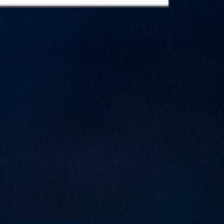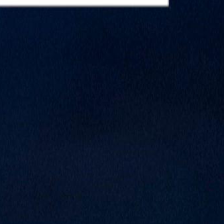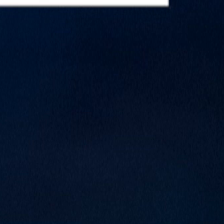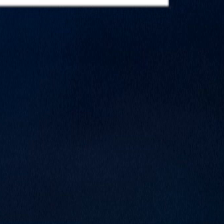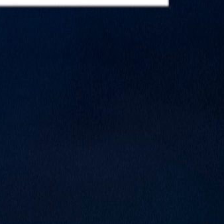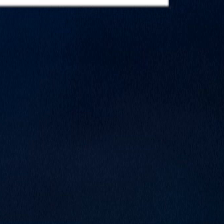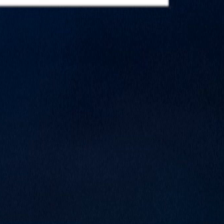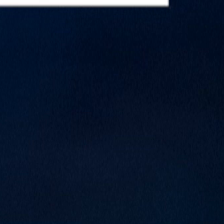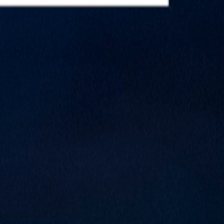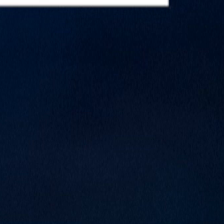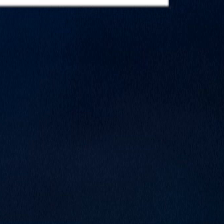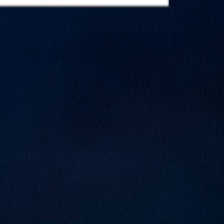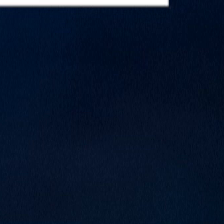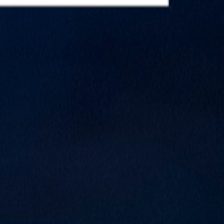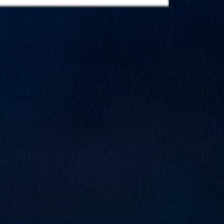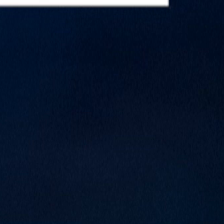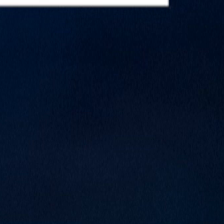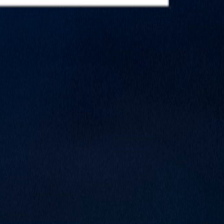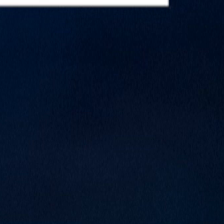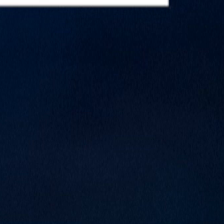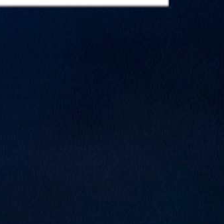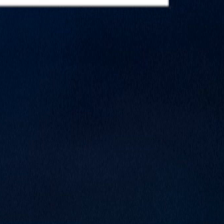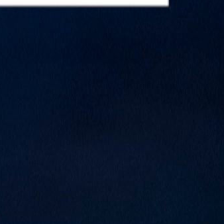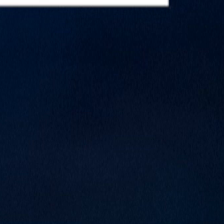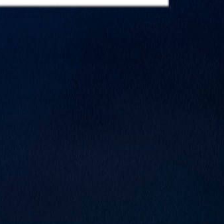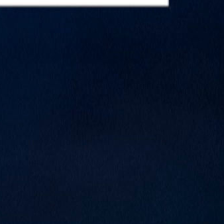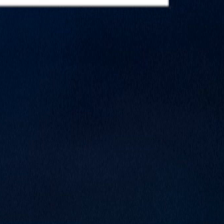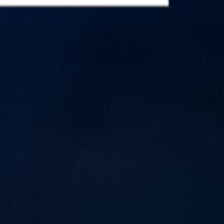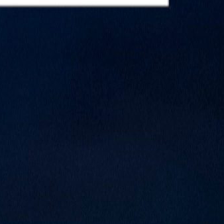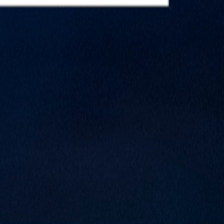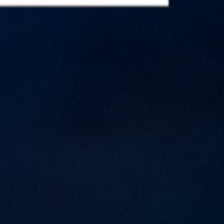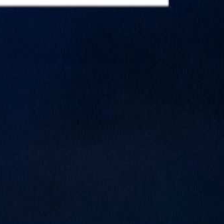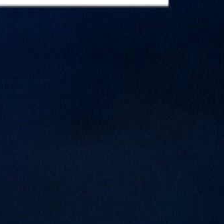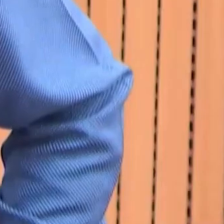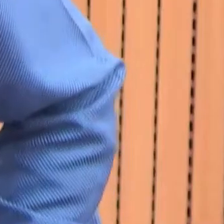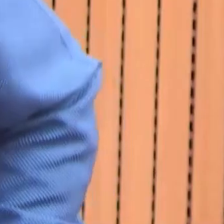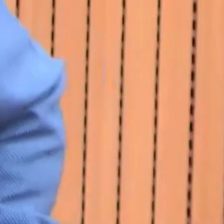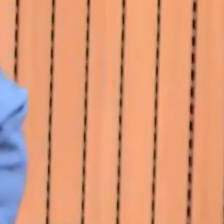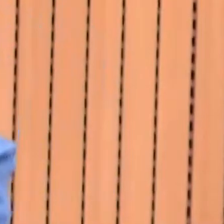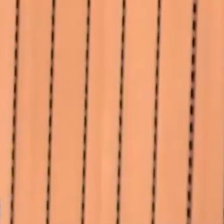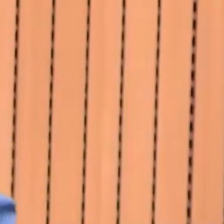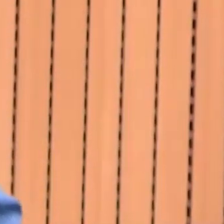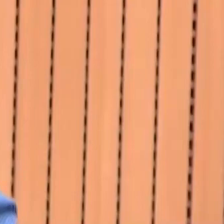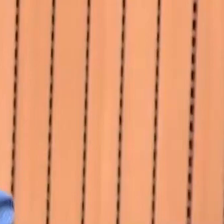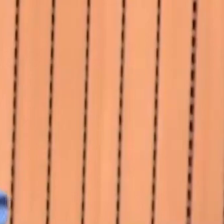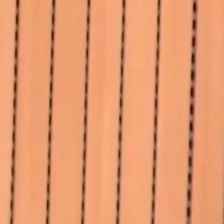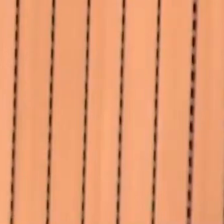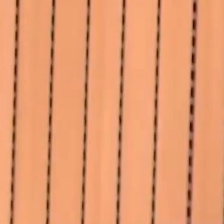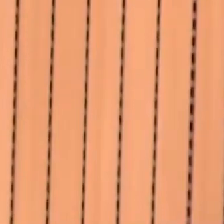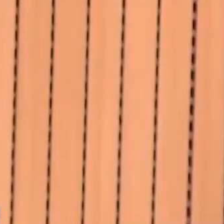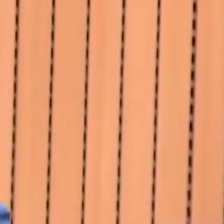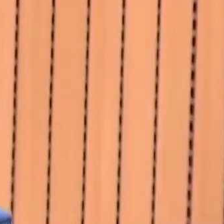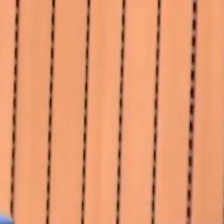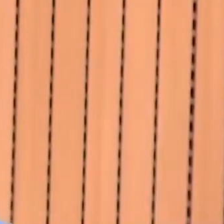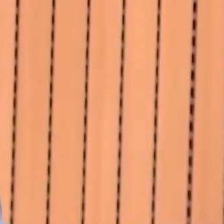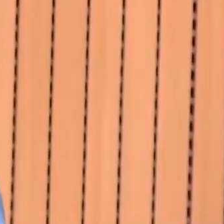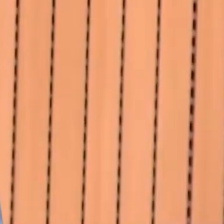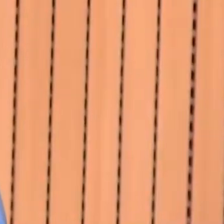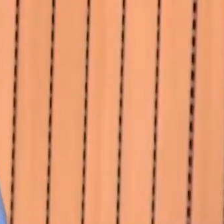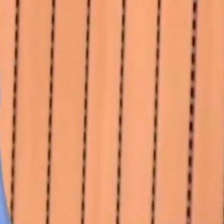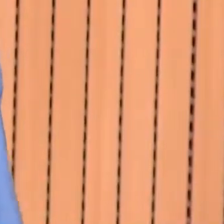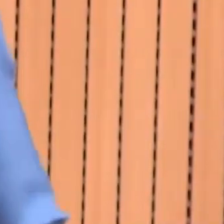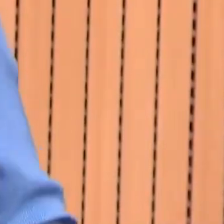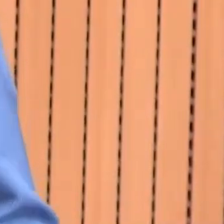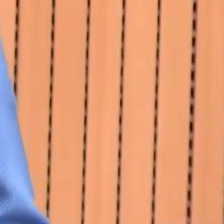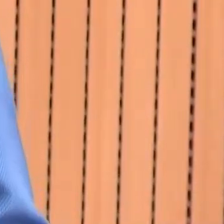dos serviços de transporte público coletivo do município de Campinas. A audiência foi conduzida pelo vereador